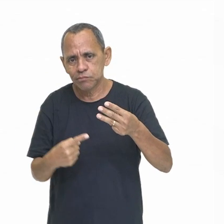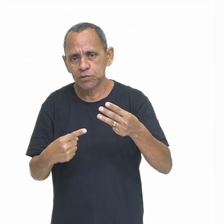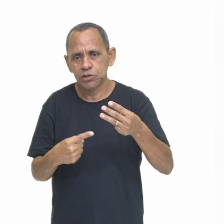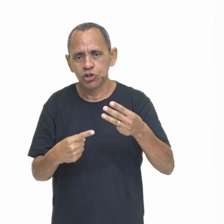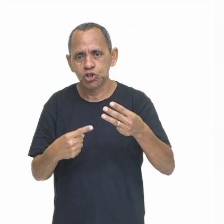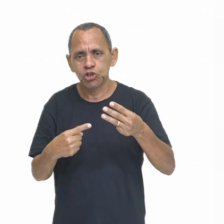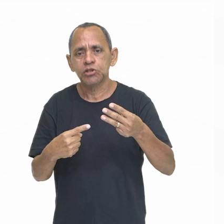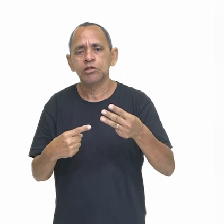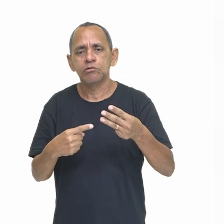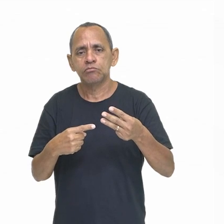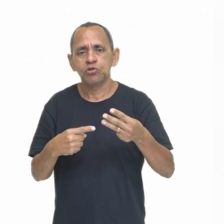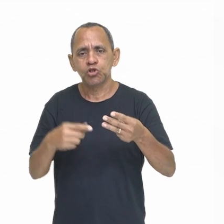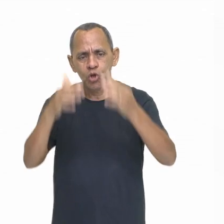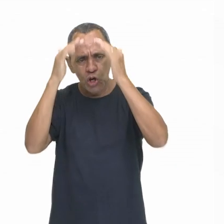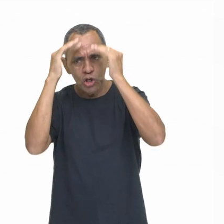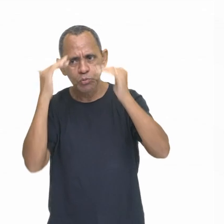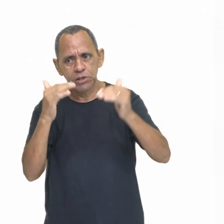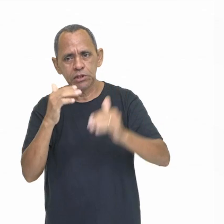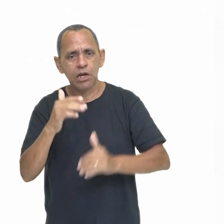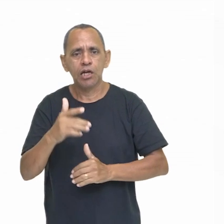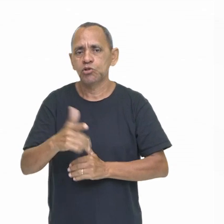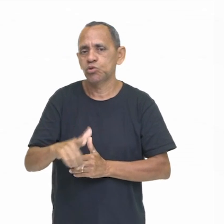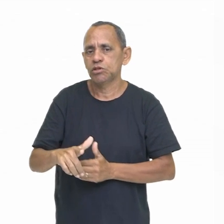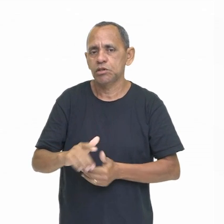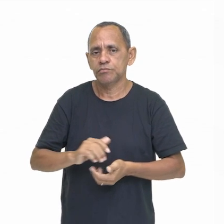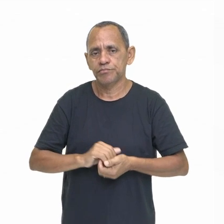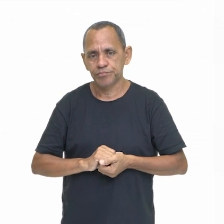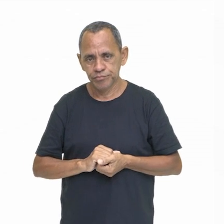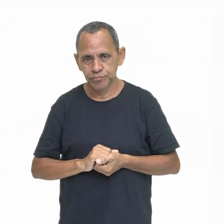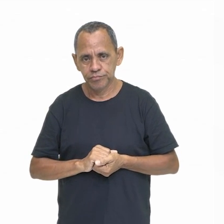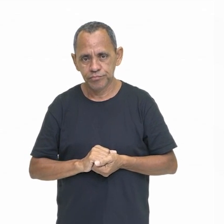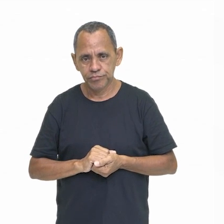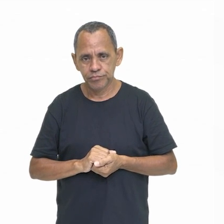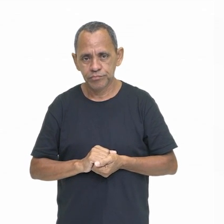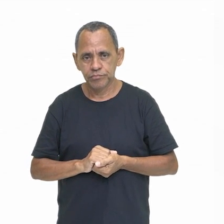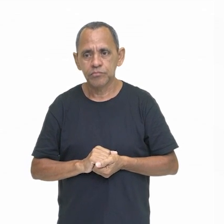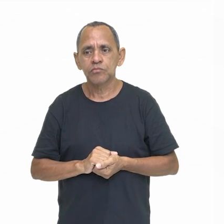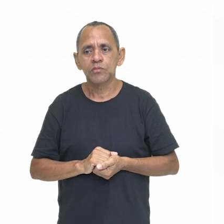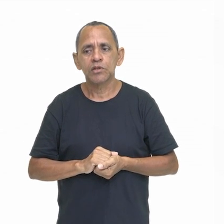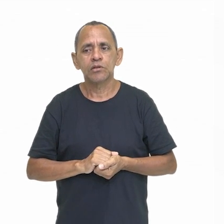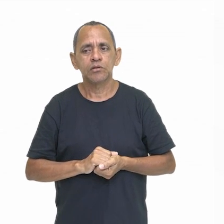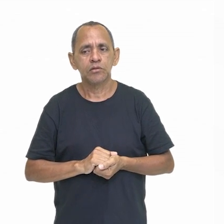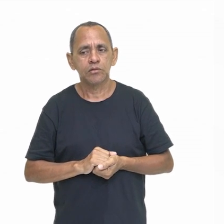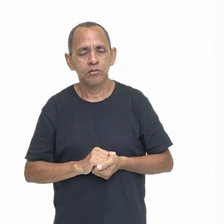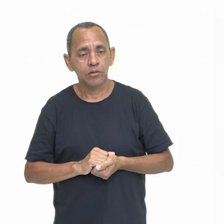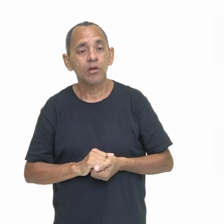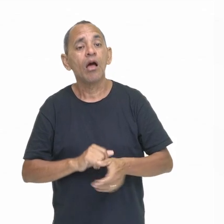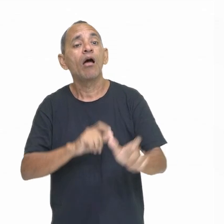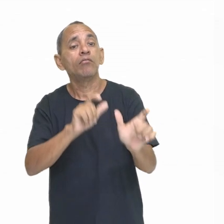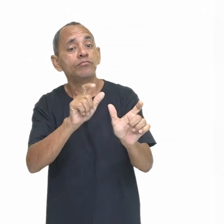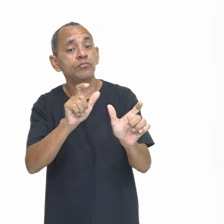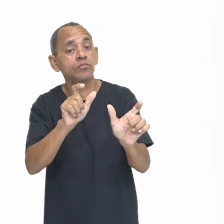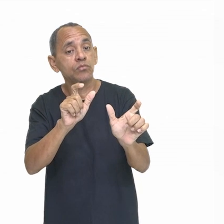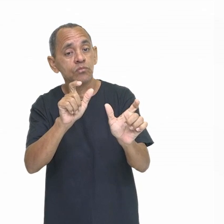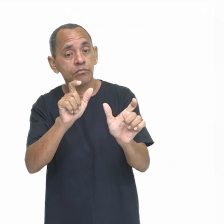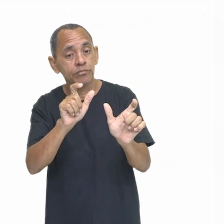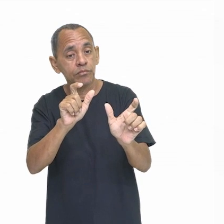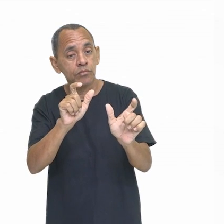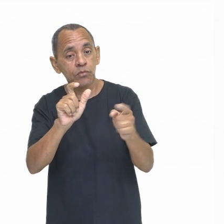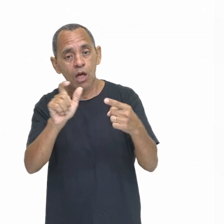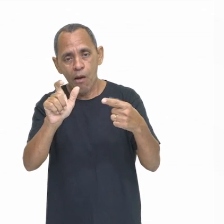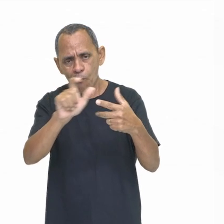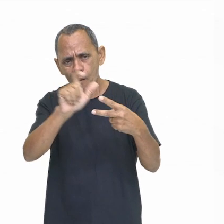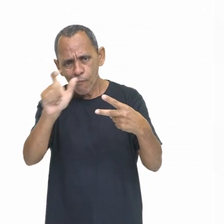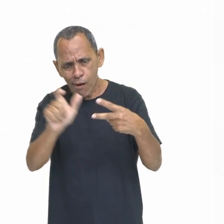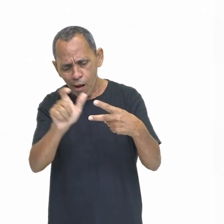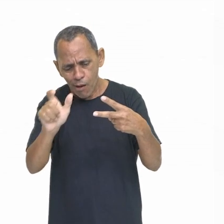que é a questão da violação, da privação de direitos e a degradação. Então, é a partir